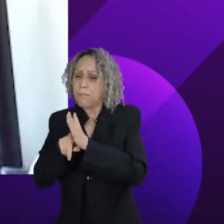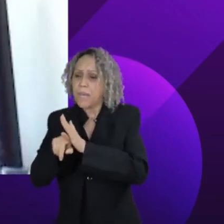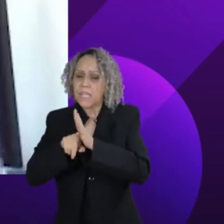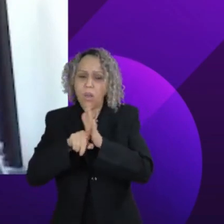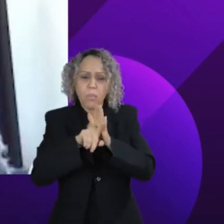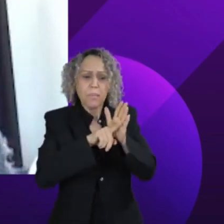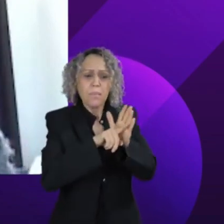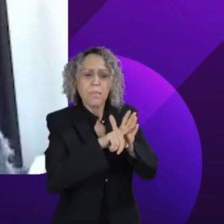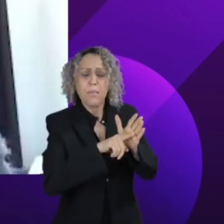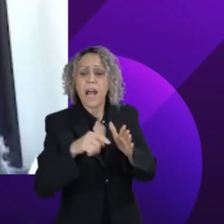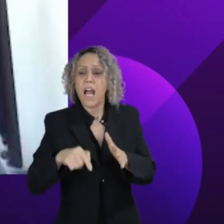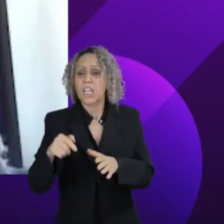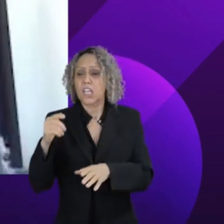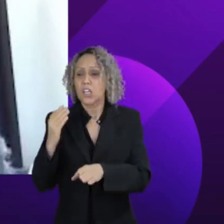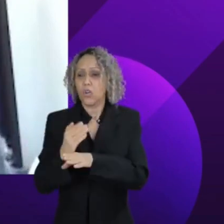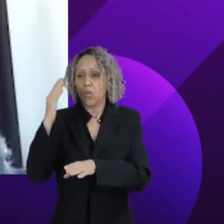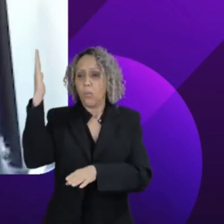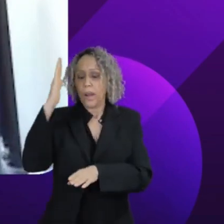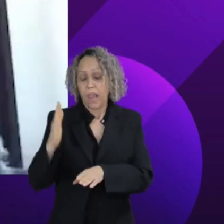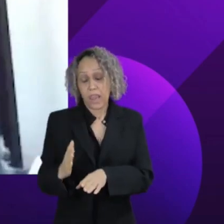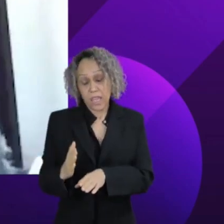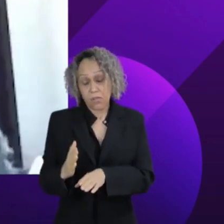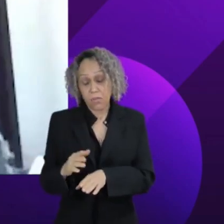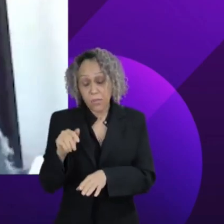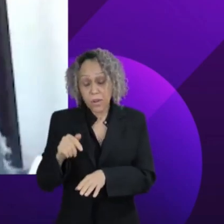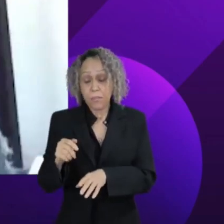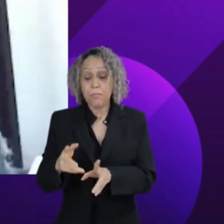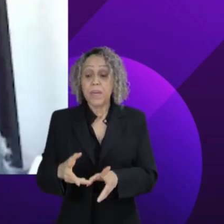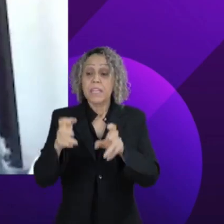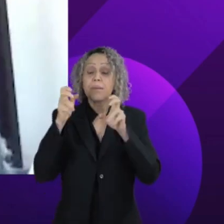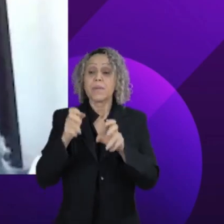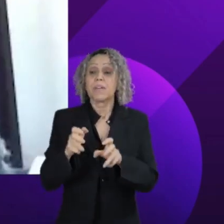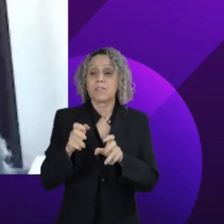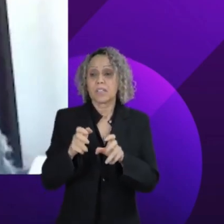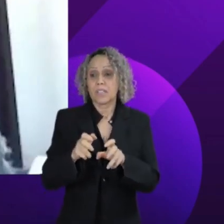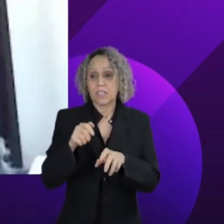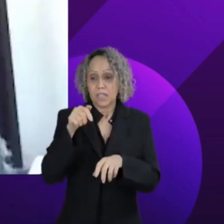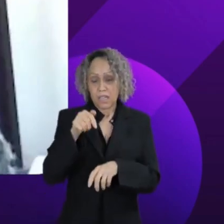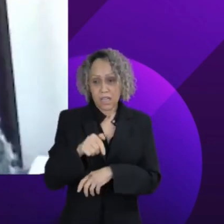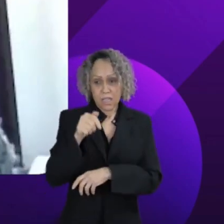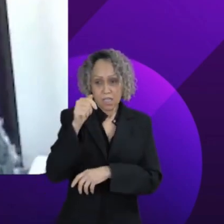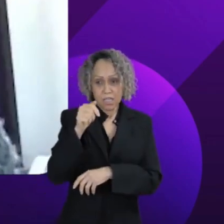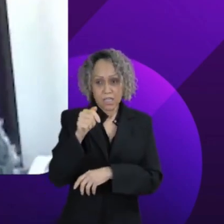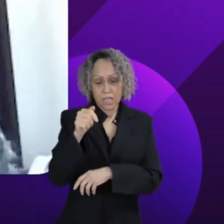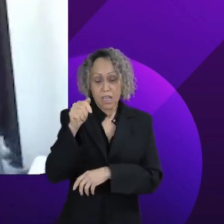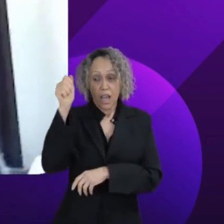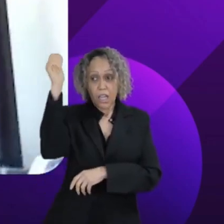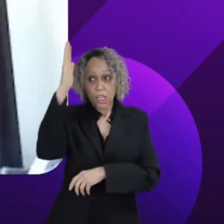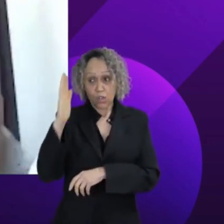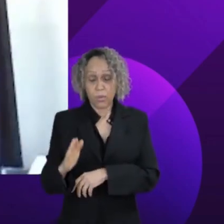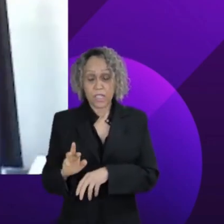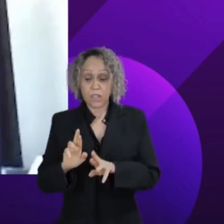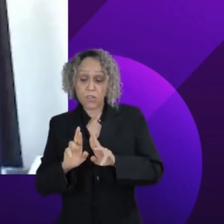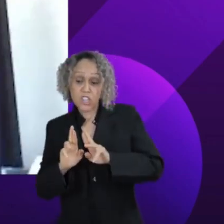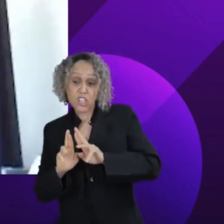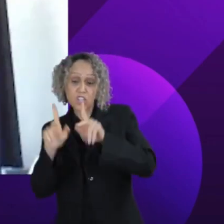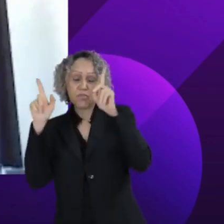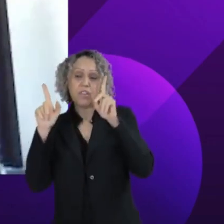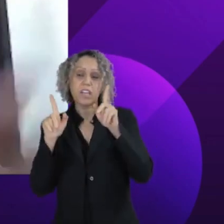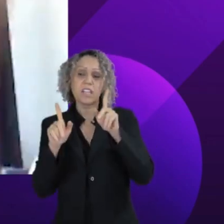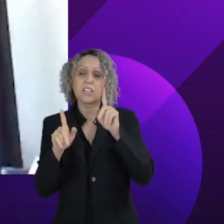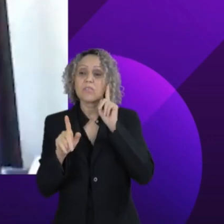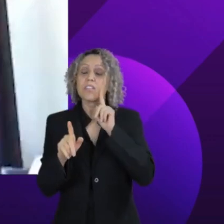diferente de outros países, como por exemplo nos Estados Unidos, a questão racial ela não se resume à questão de origem. Nos Estados Unidos,